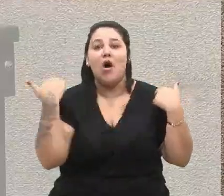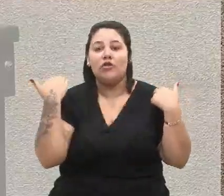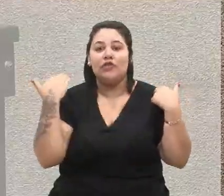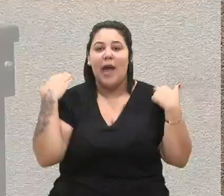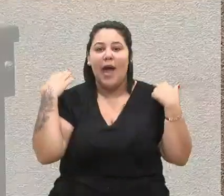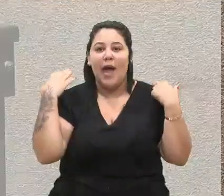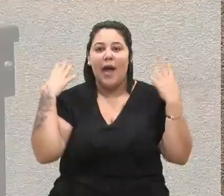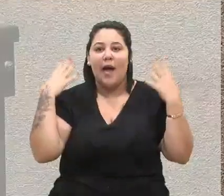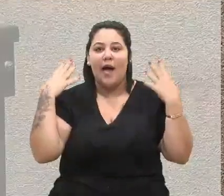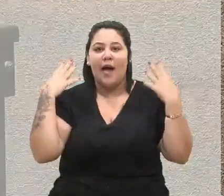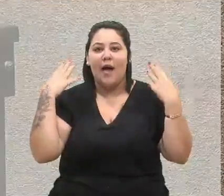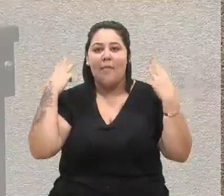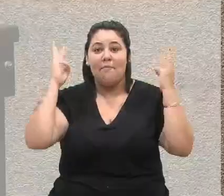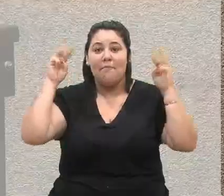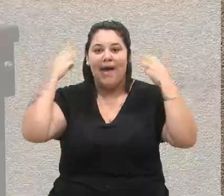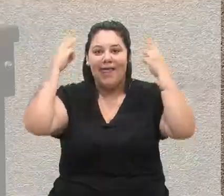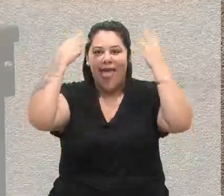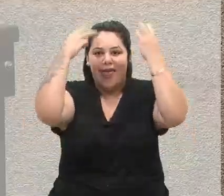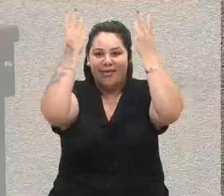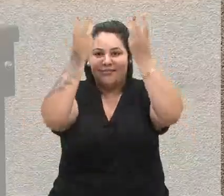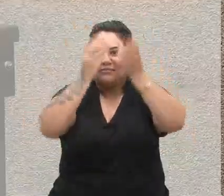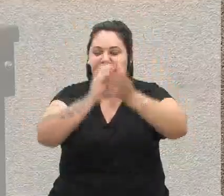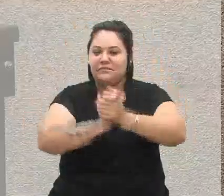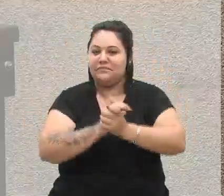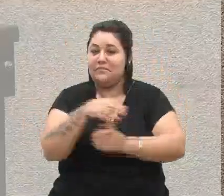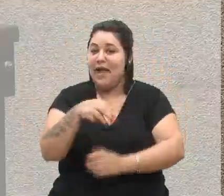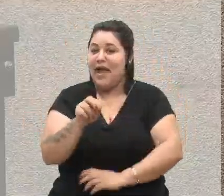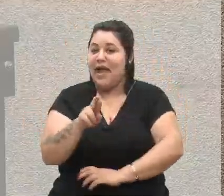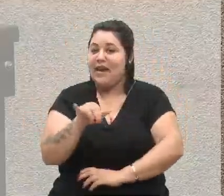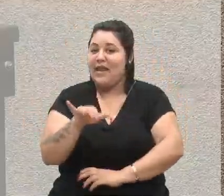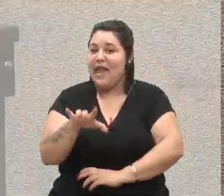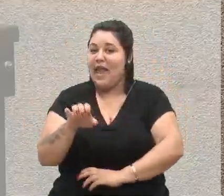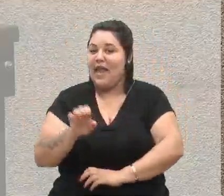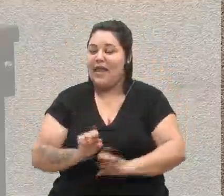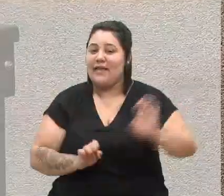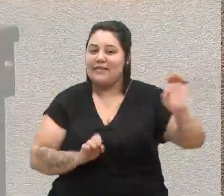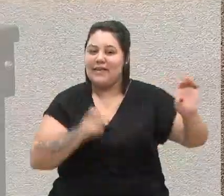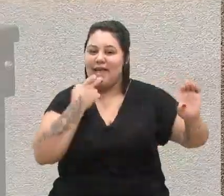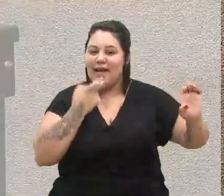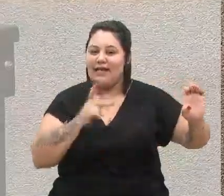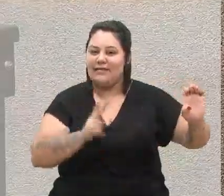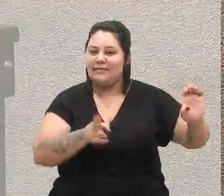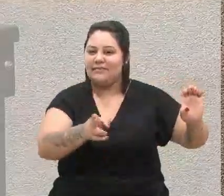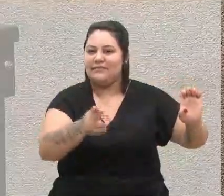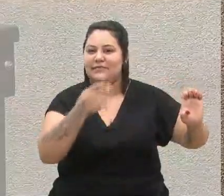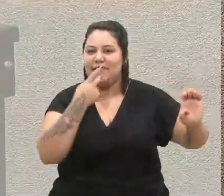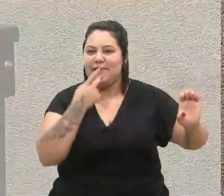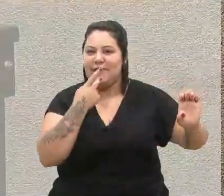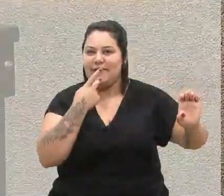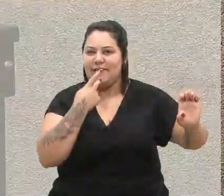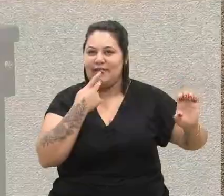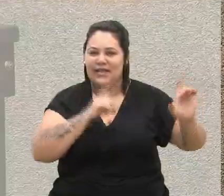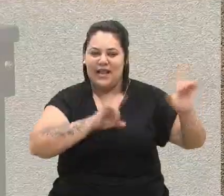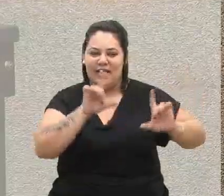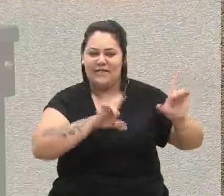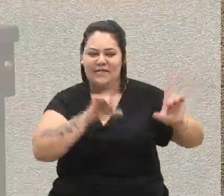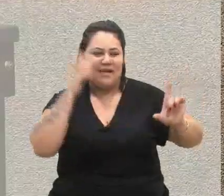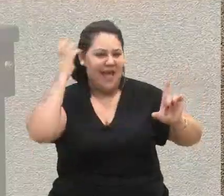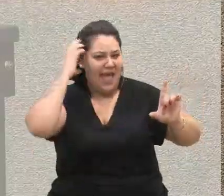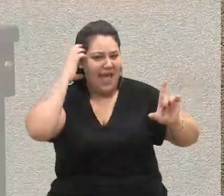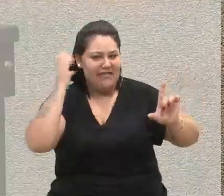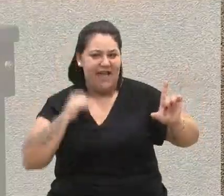Né? Era a família do Bolsonaro. A esquerda toda dizia isso o tempo todo, na televisão, no rádio. Eles estão